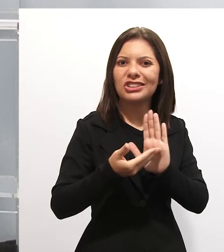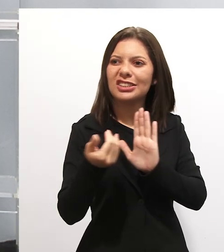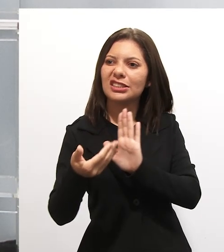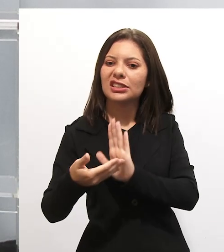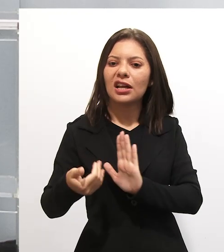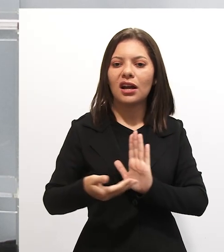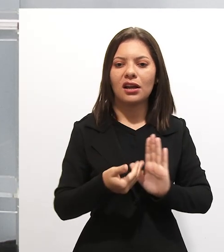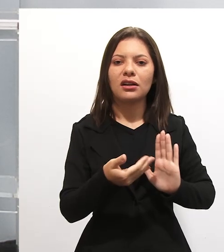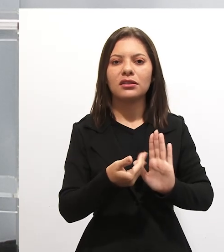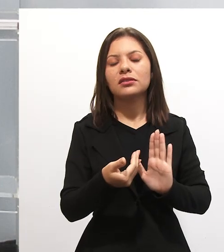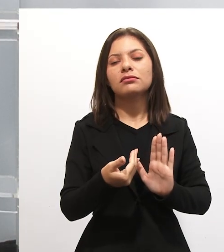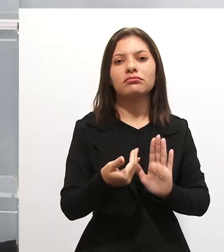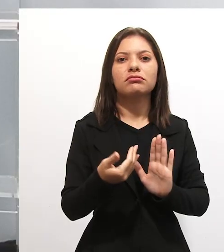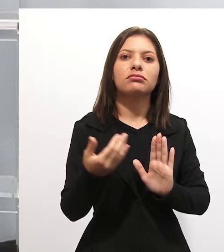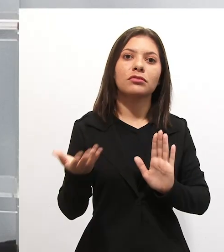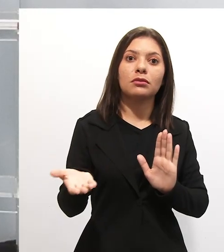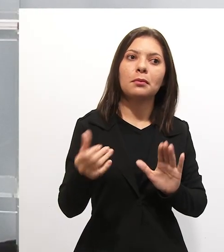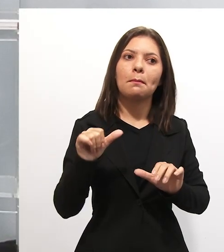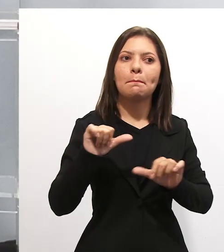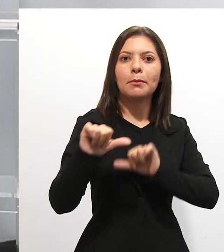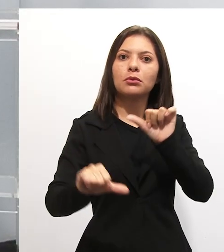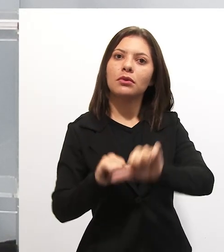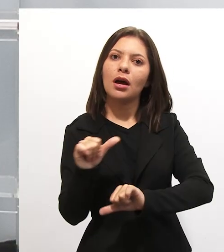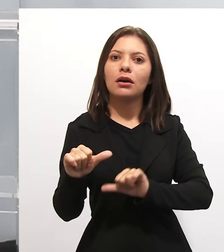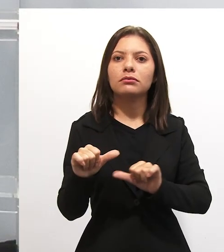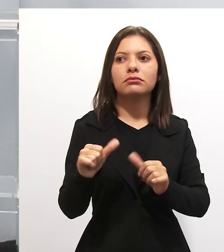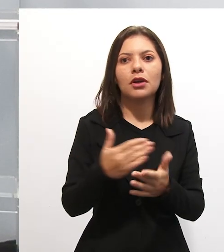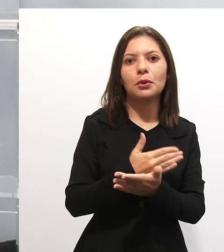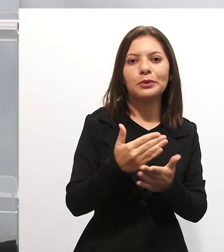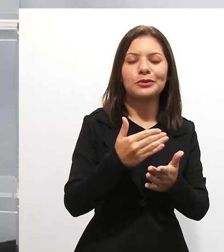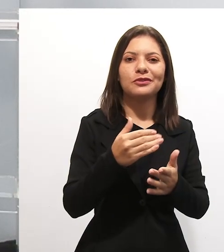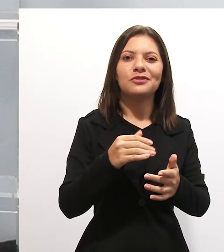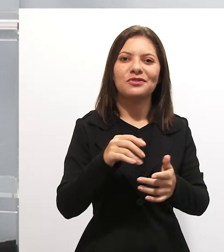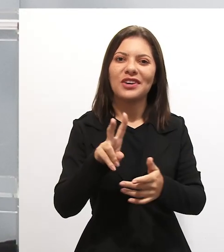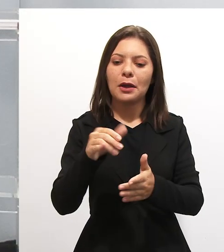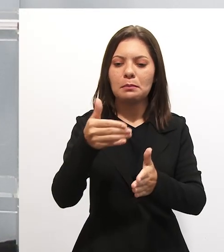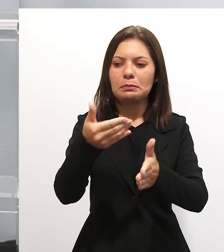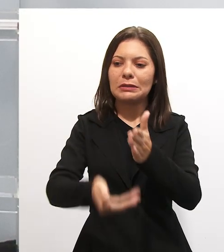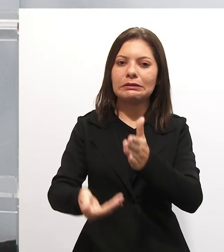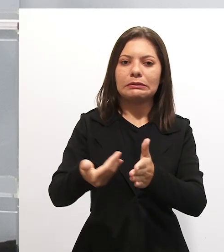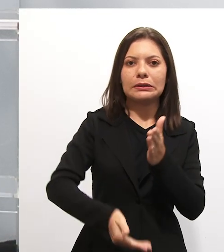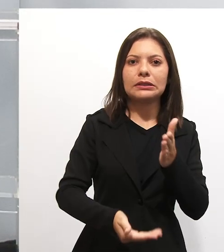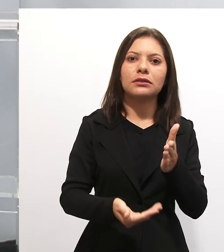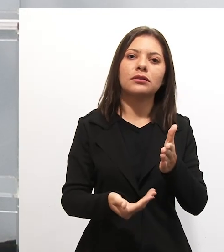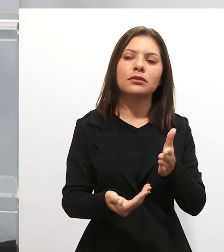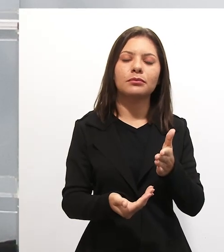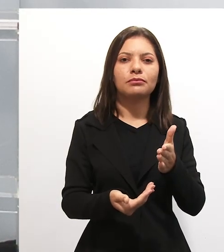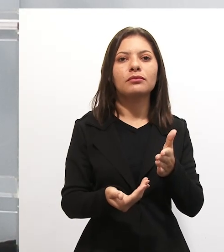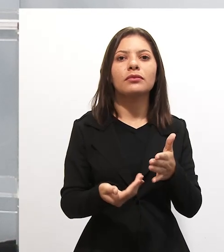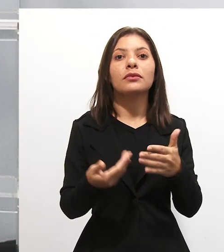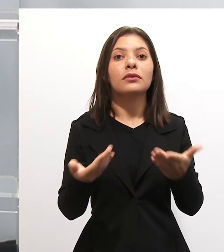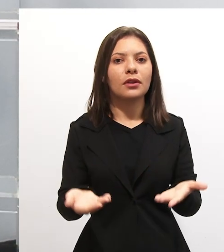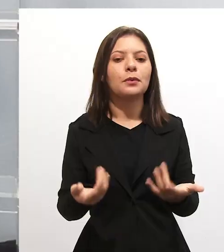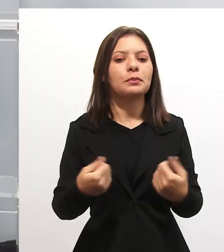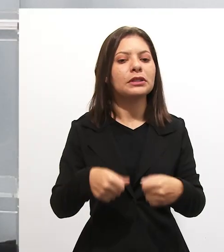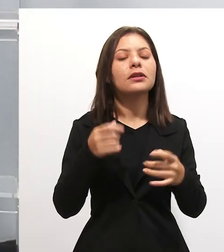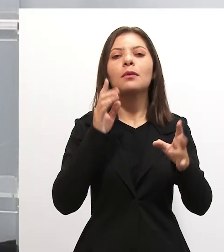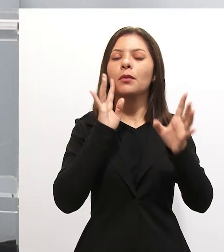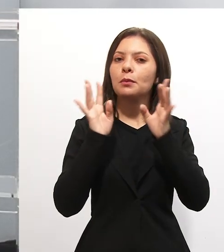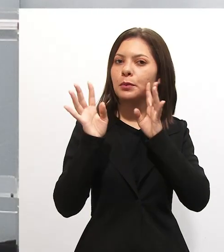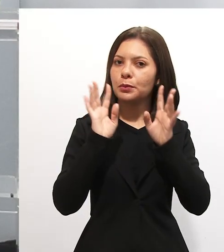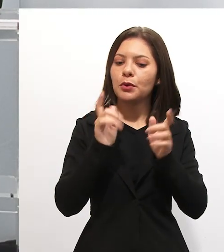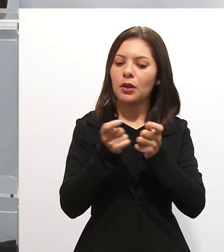sendo mais atrativo, a gente está tendo perda. Então, tudo é para fins de reflexão, para que o negócio continue dando